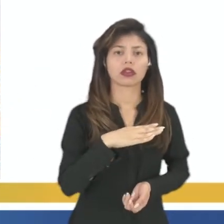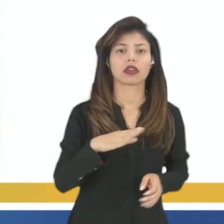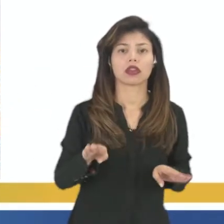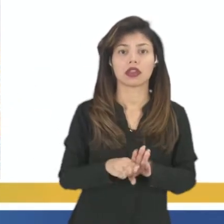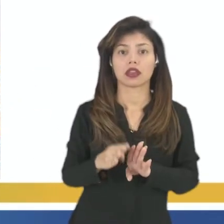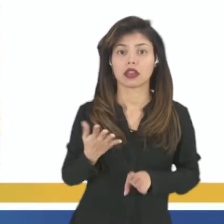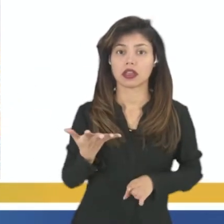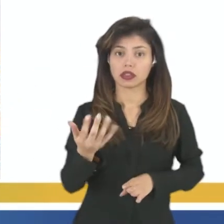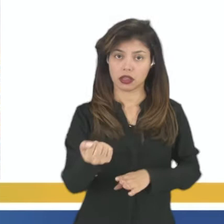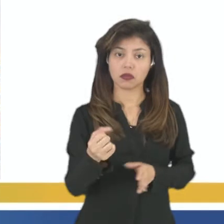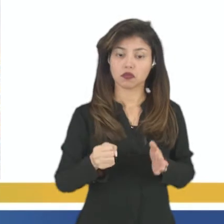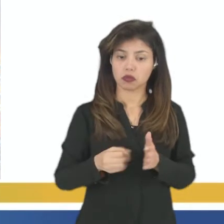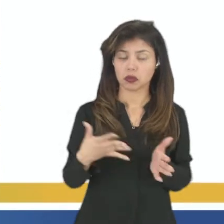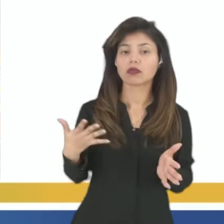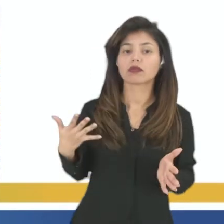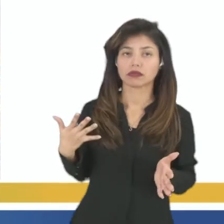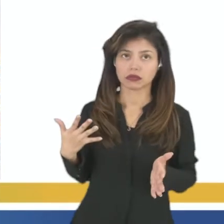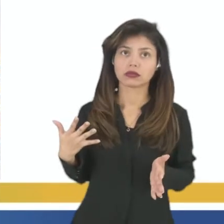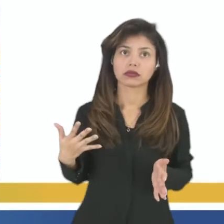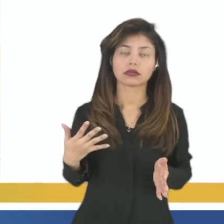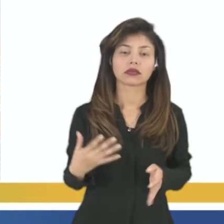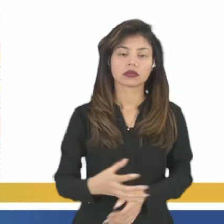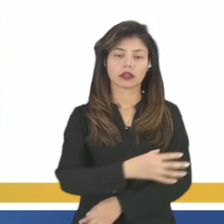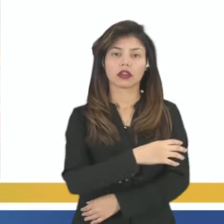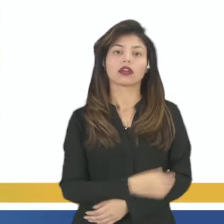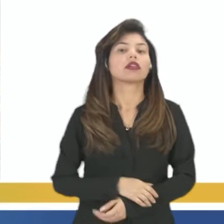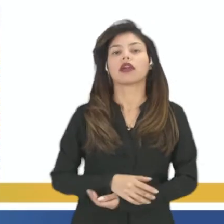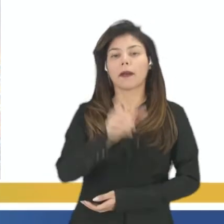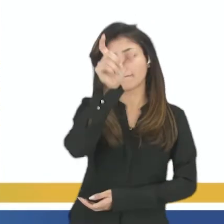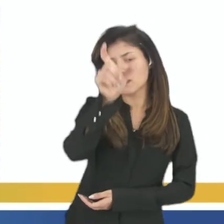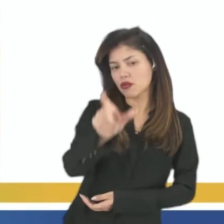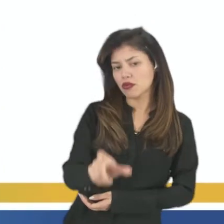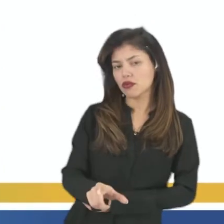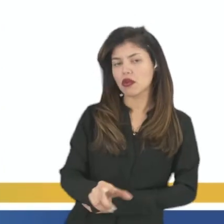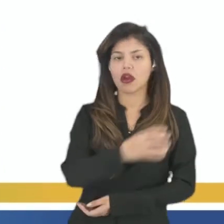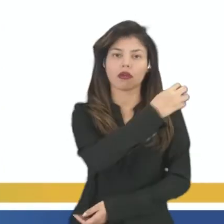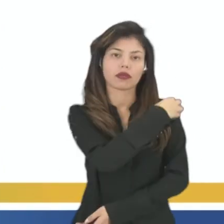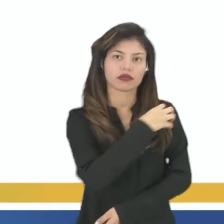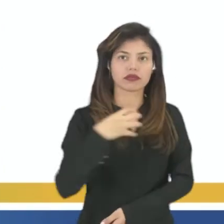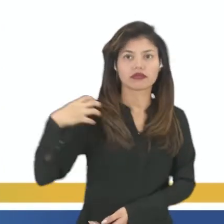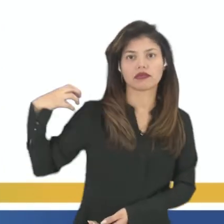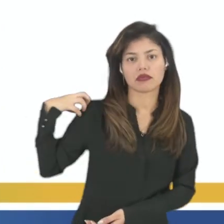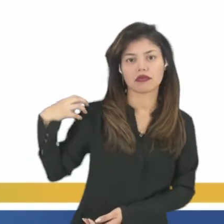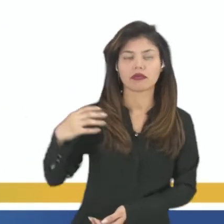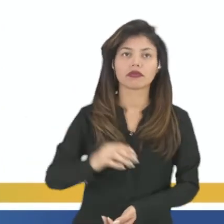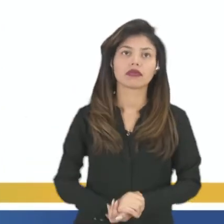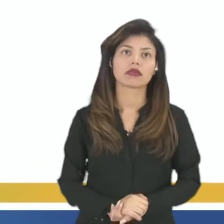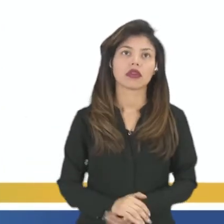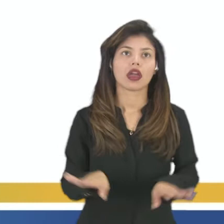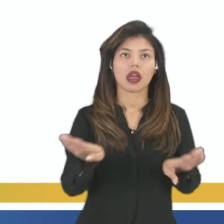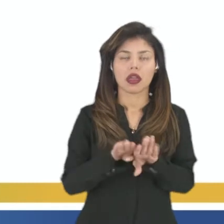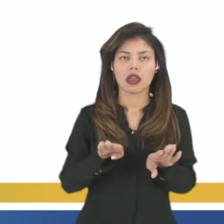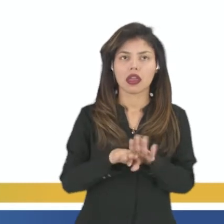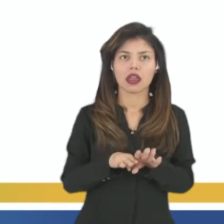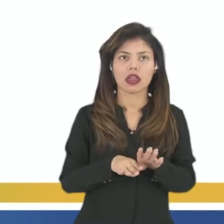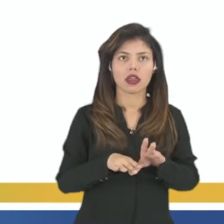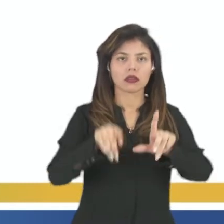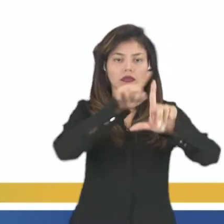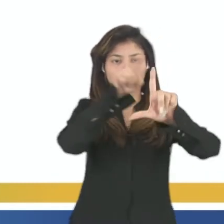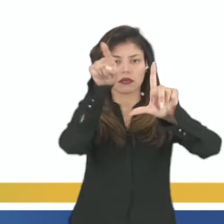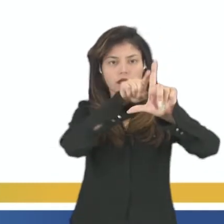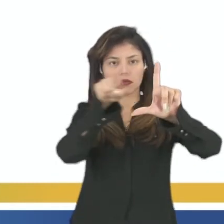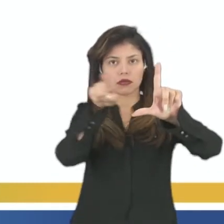que recebe muitos a questão turística nessa parte da Europa. Aí que nós temos um gráfico das grandes